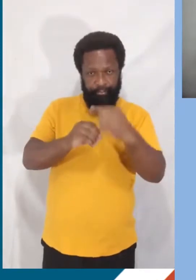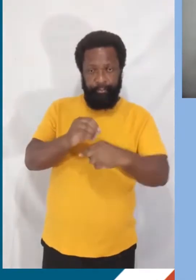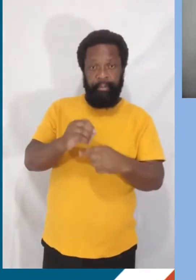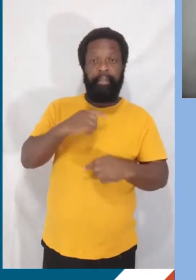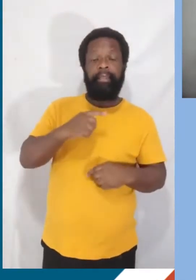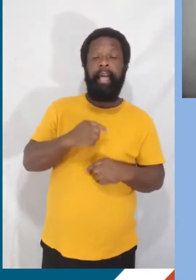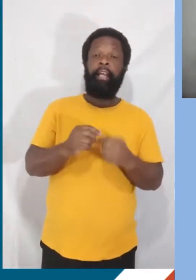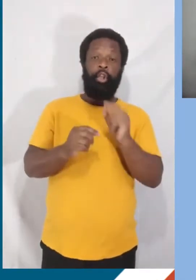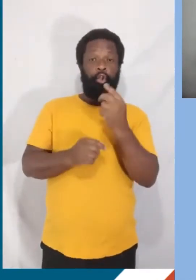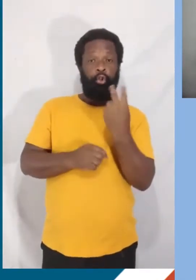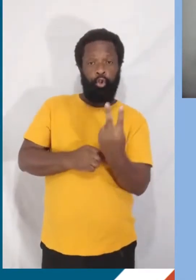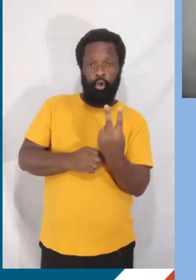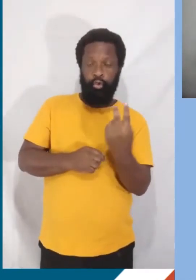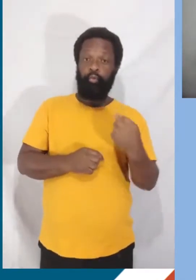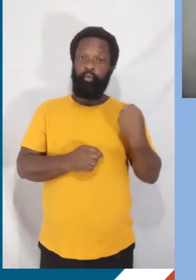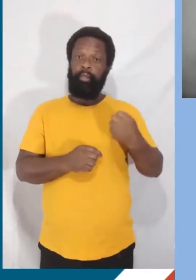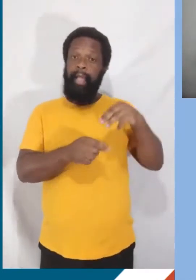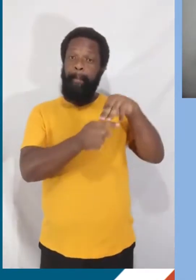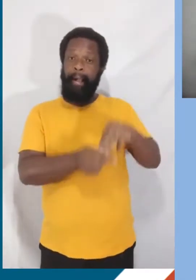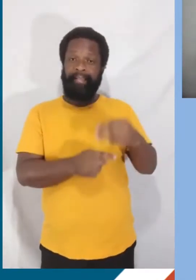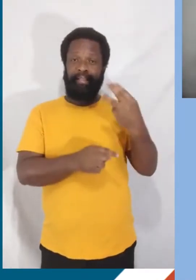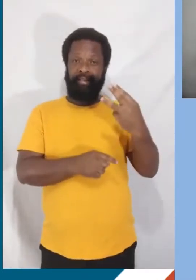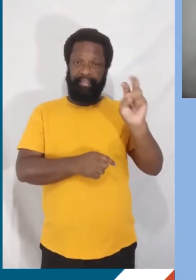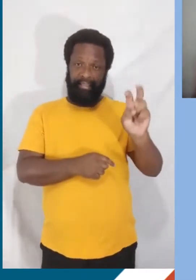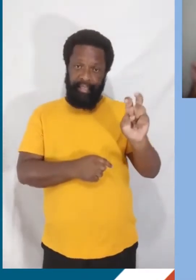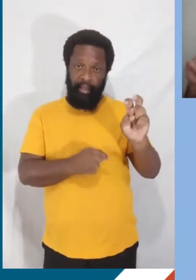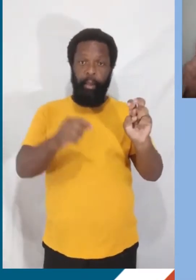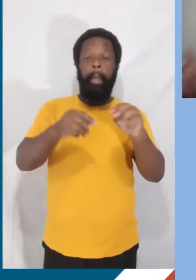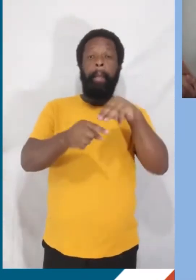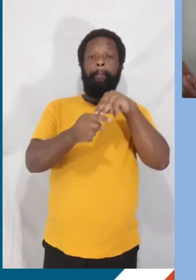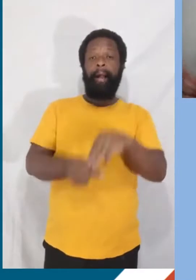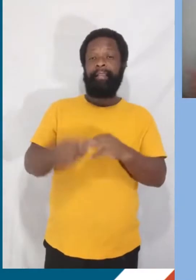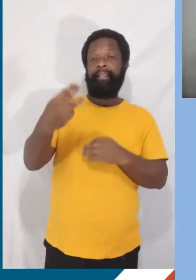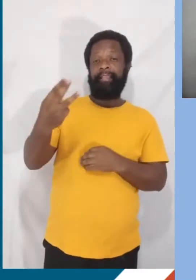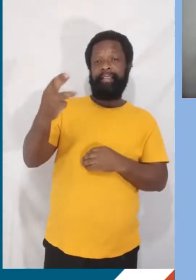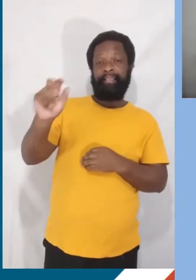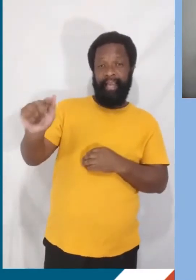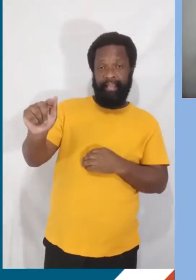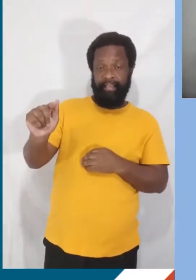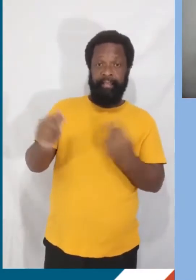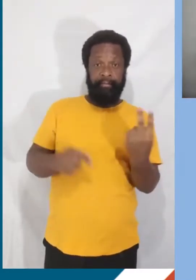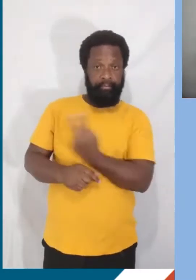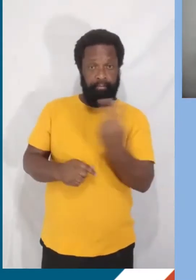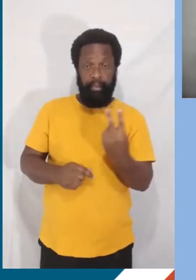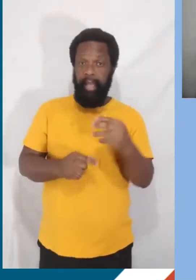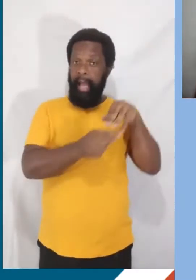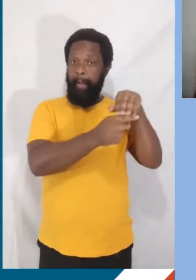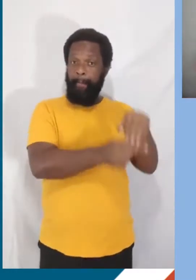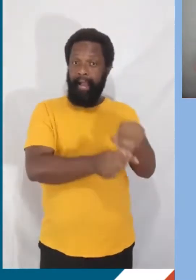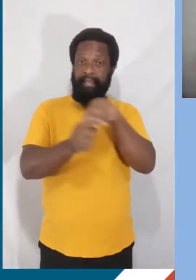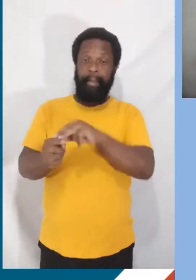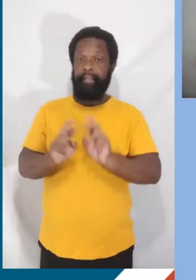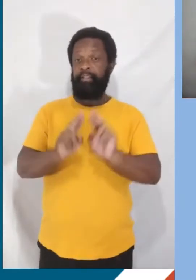duas formas de isótopos. Tem o cloro com massa 35 e massa 37. Eles são isótopos, certo? Tem